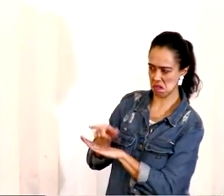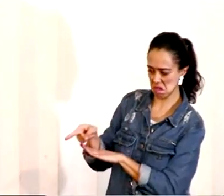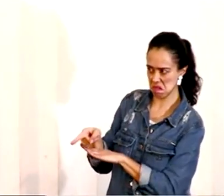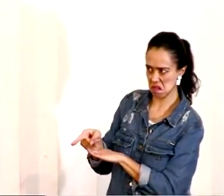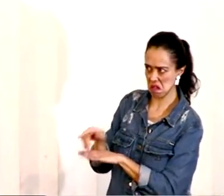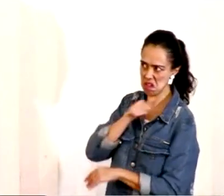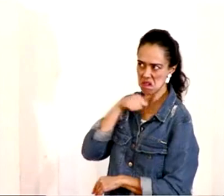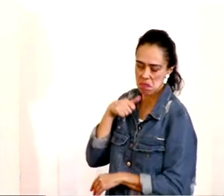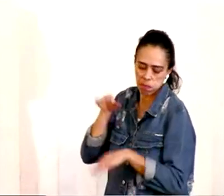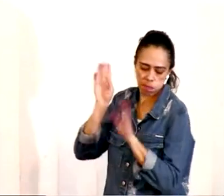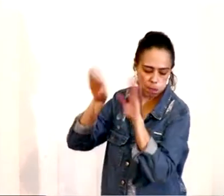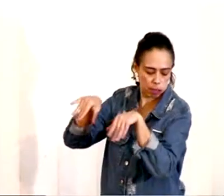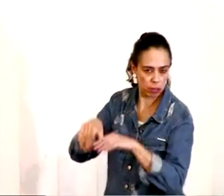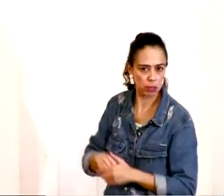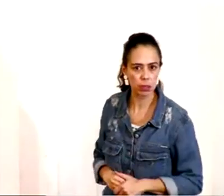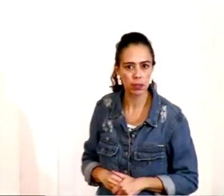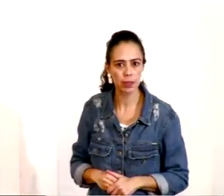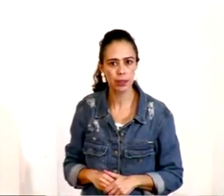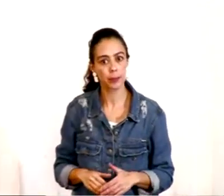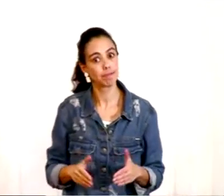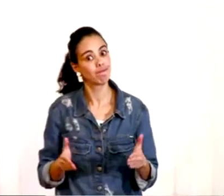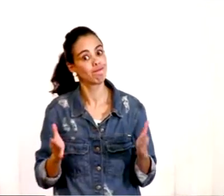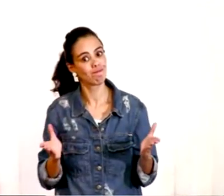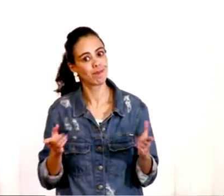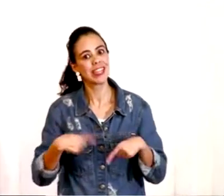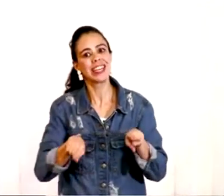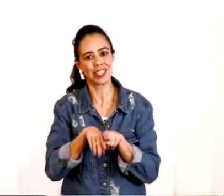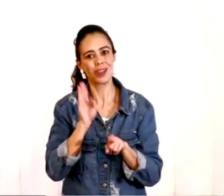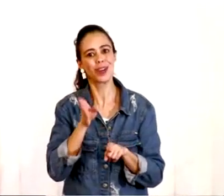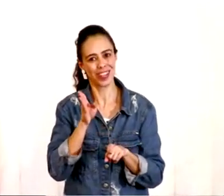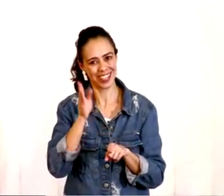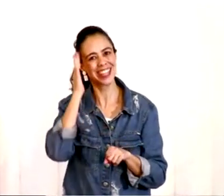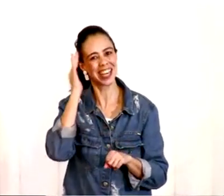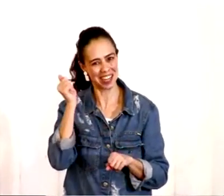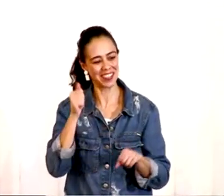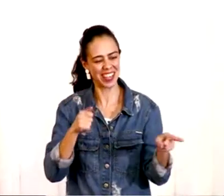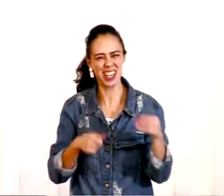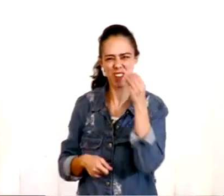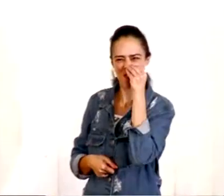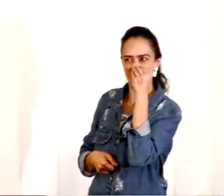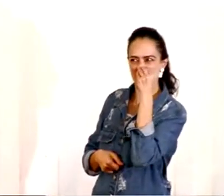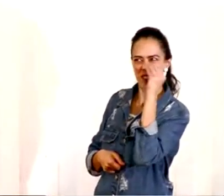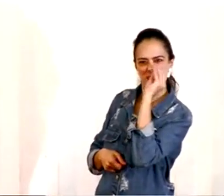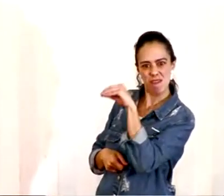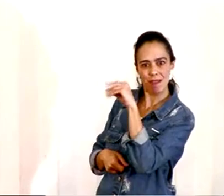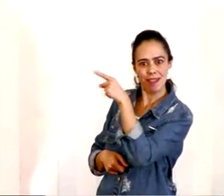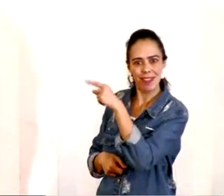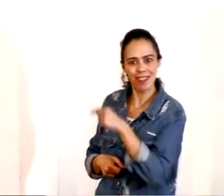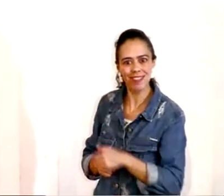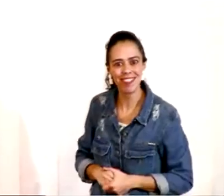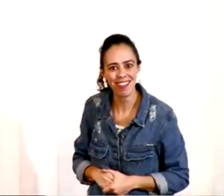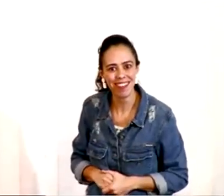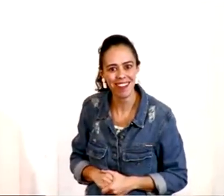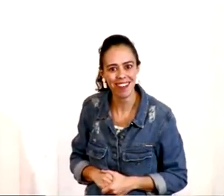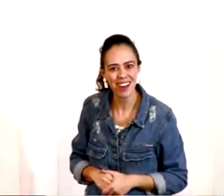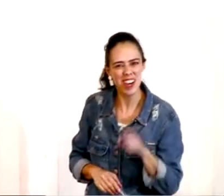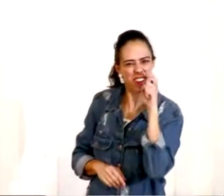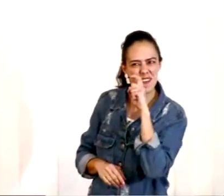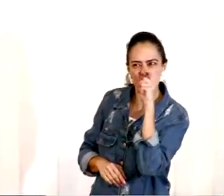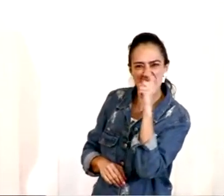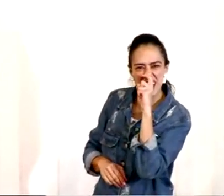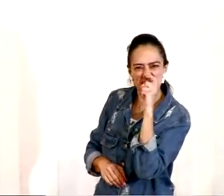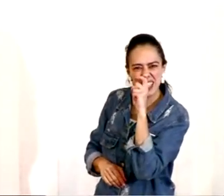ainda mente contra o Deus que tudo vê. Ele ainda mente,